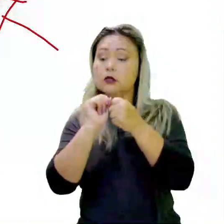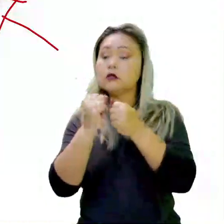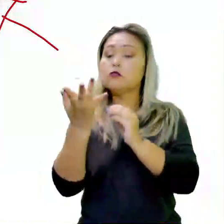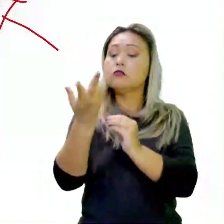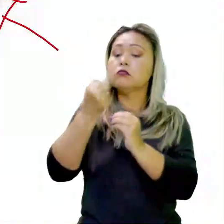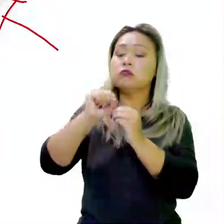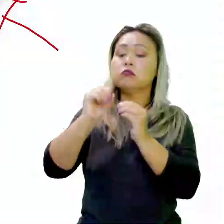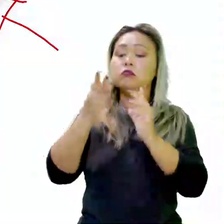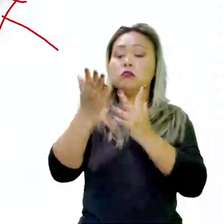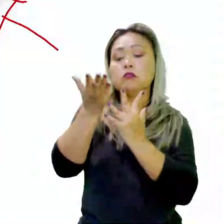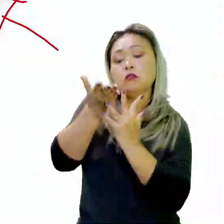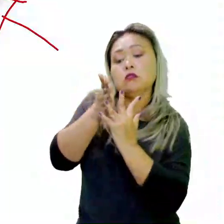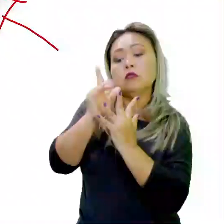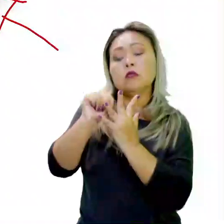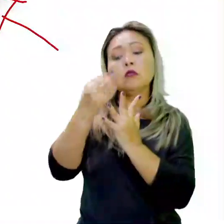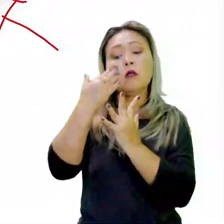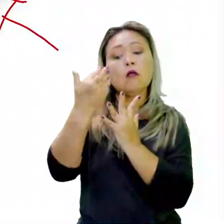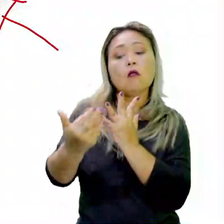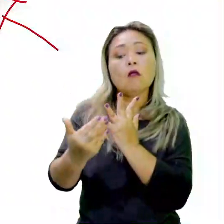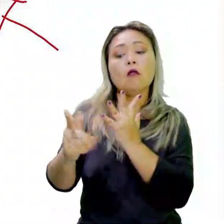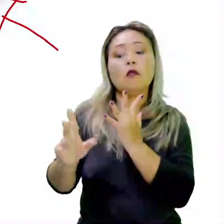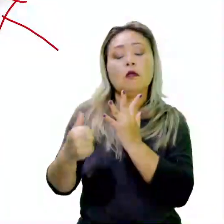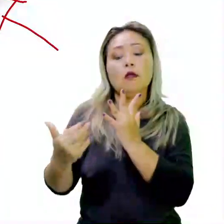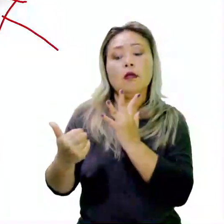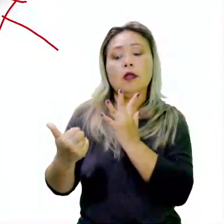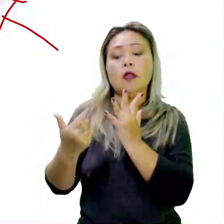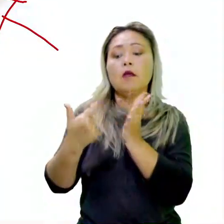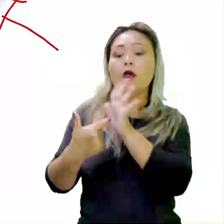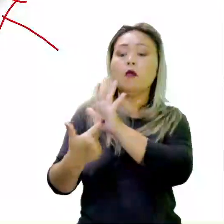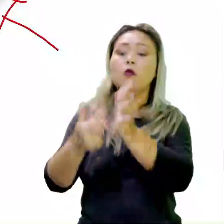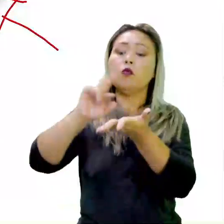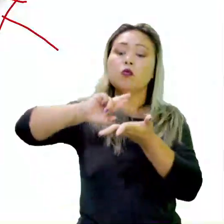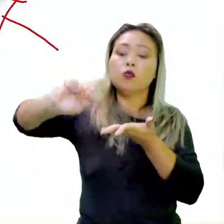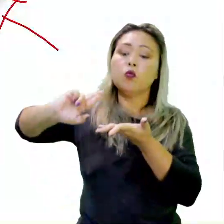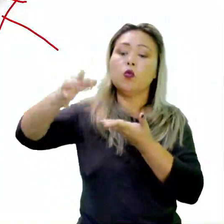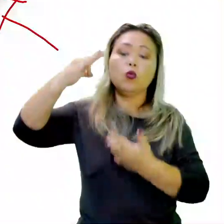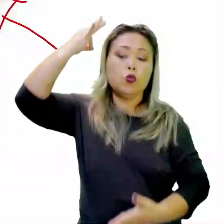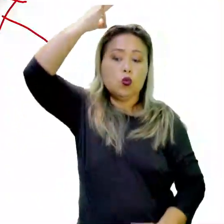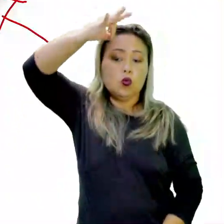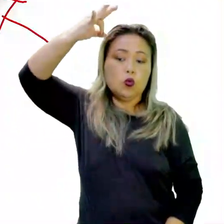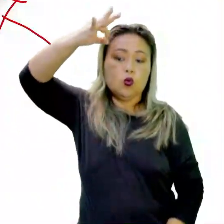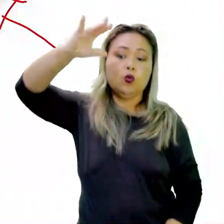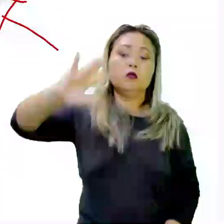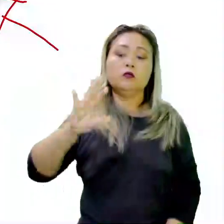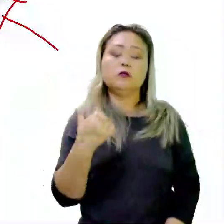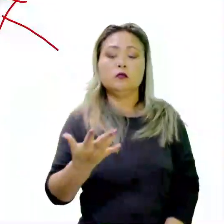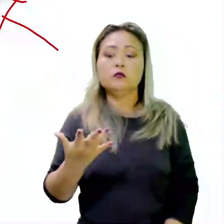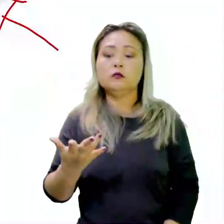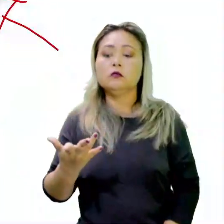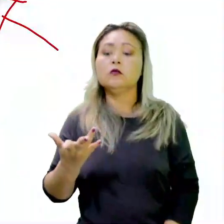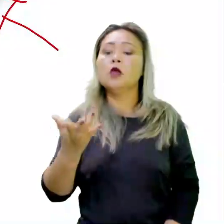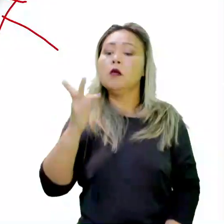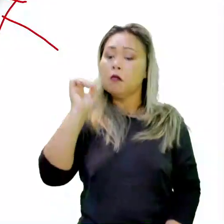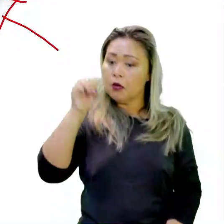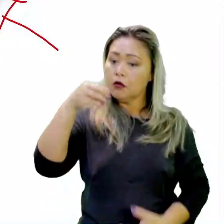período barroco aí, que também retratava a religião, né? Santos e... Mesmo nas